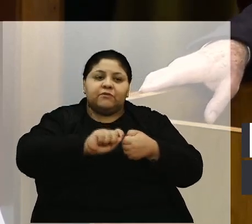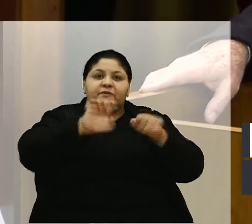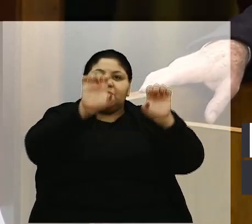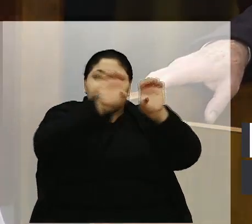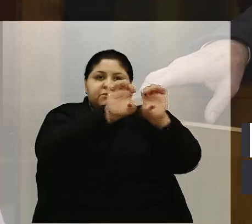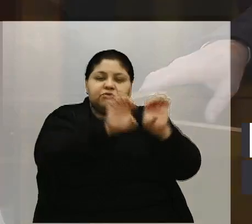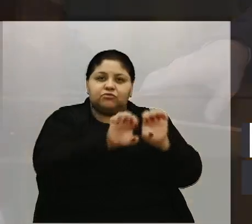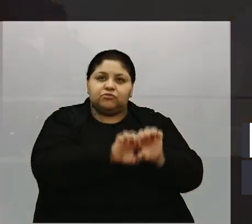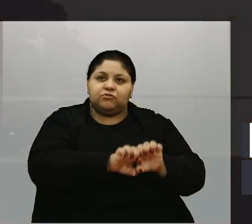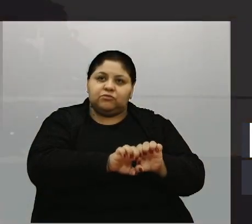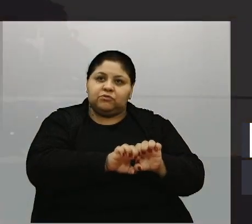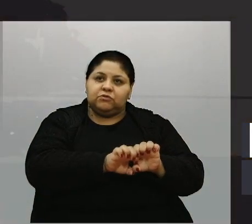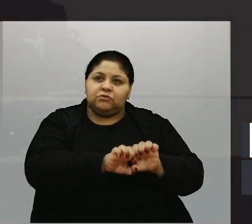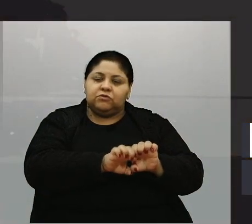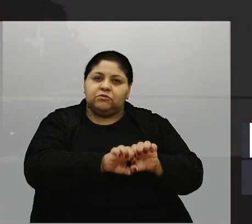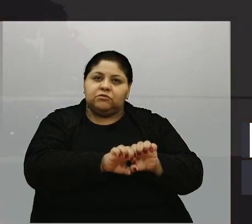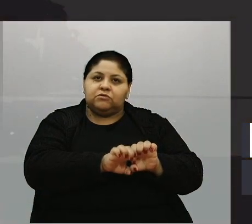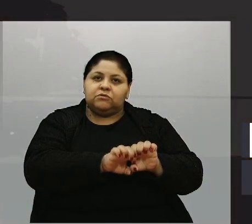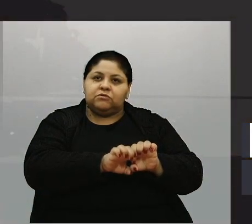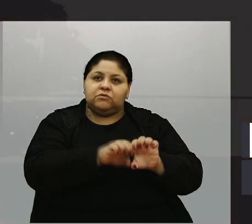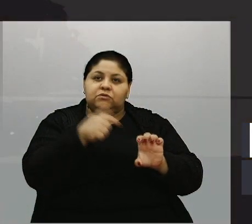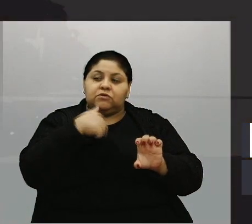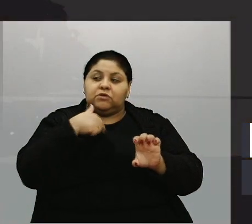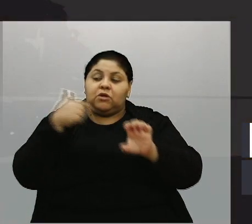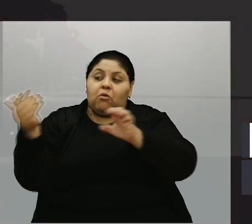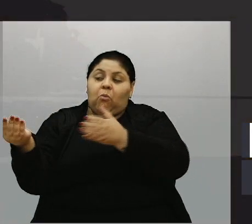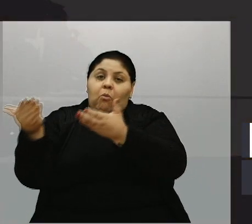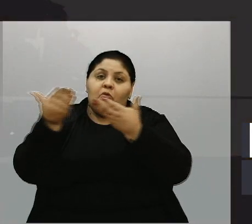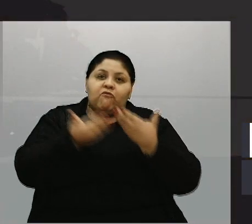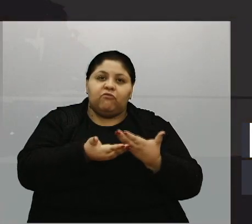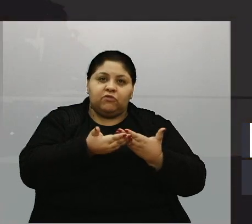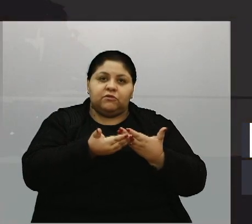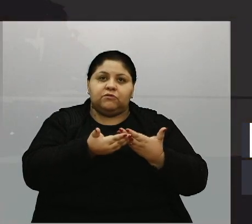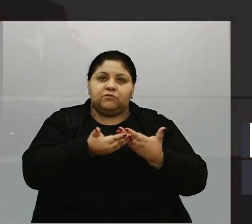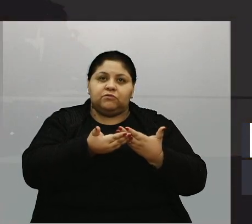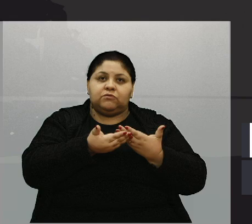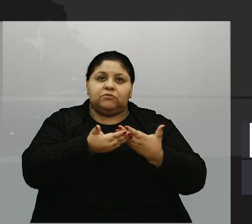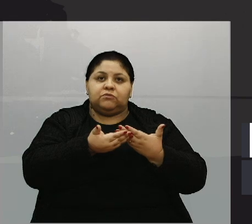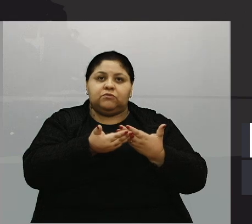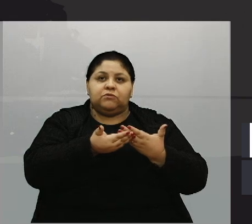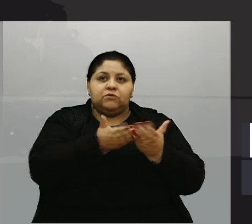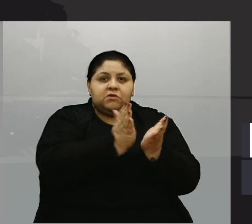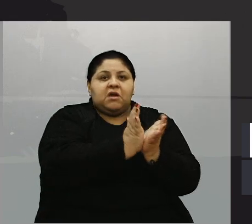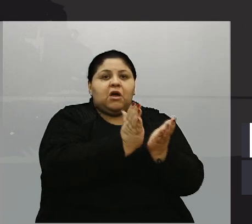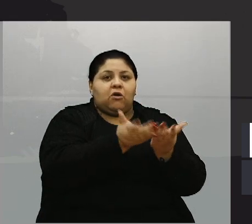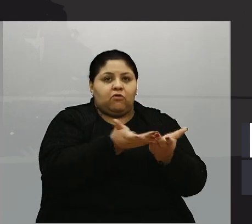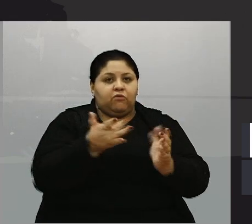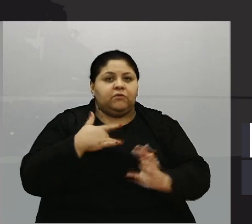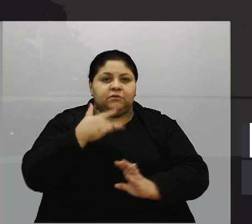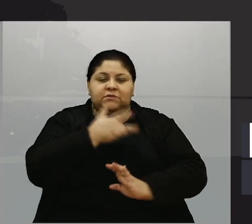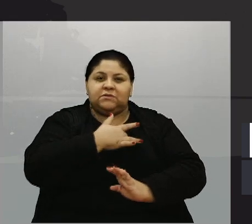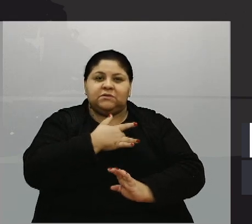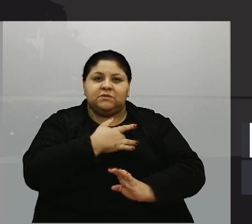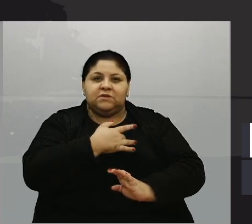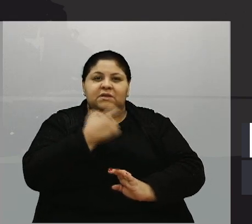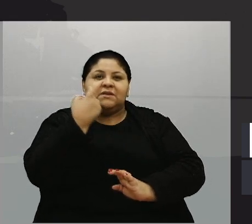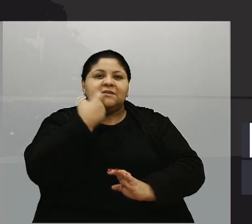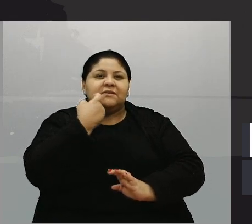estrutura, e eu convidei a Comissão de Saúde, sexta-feira